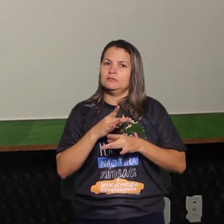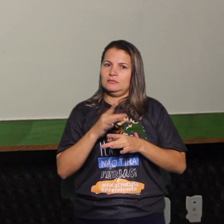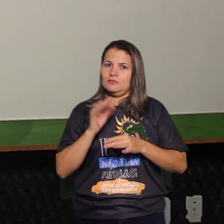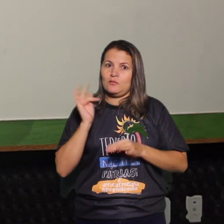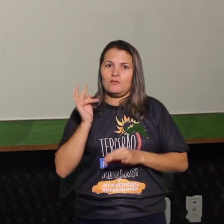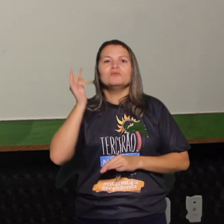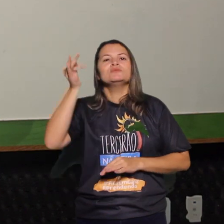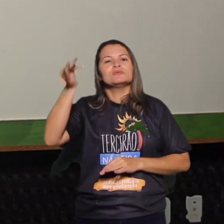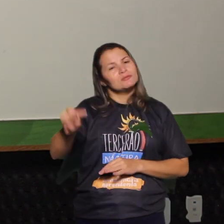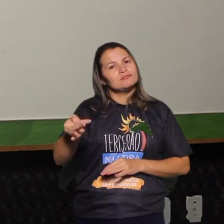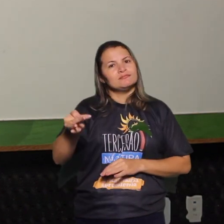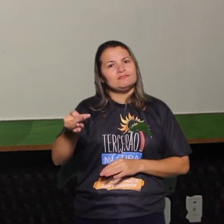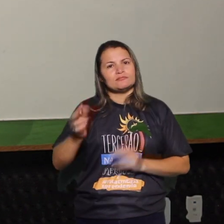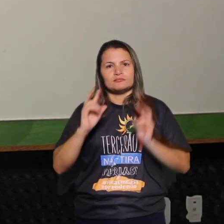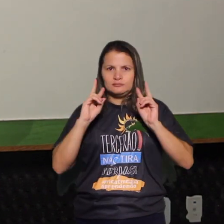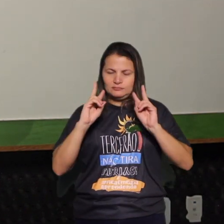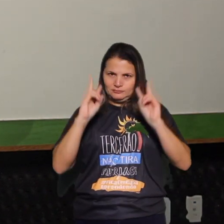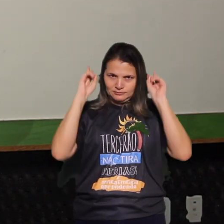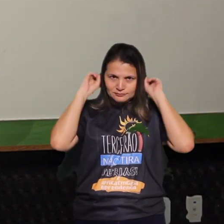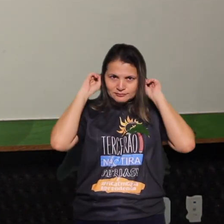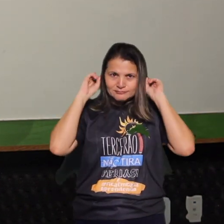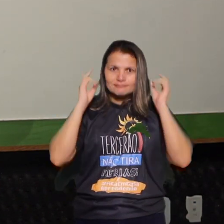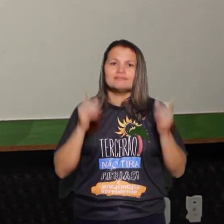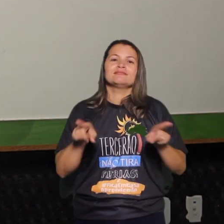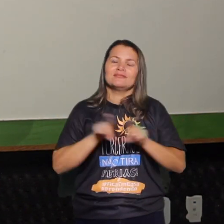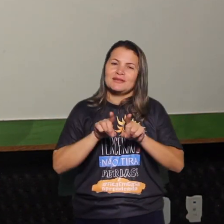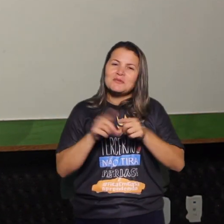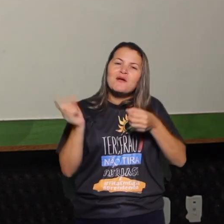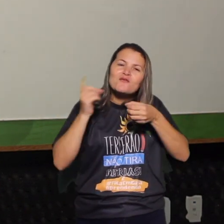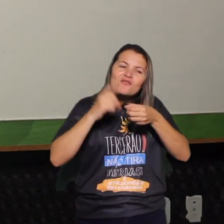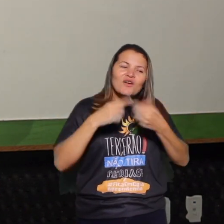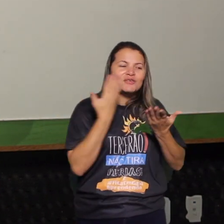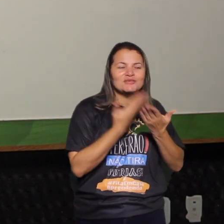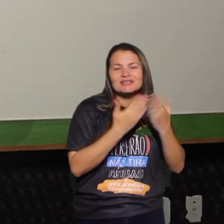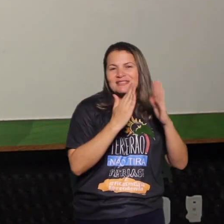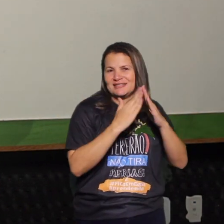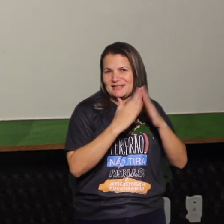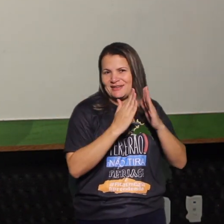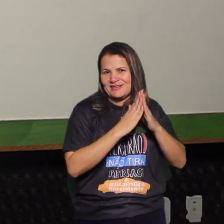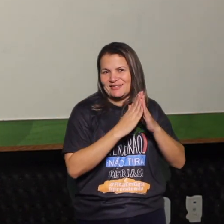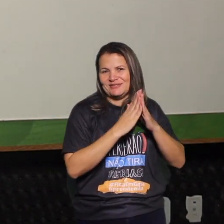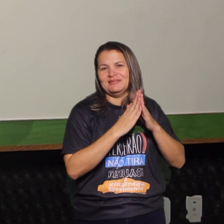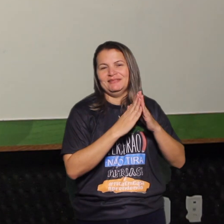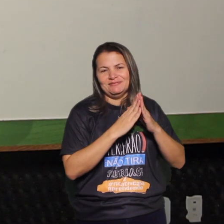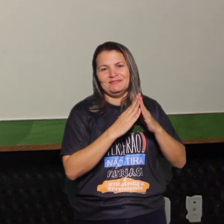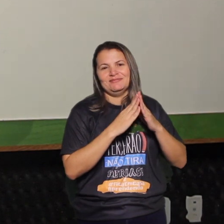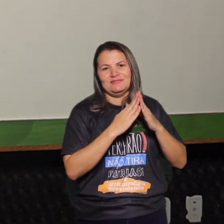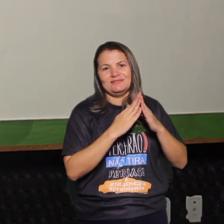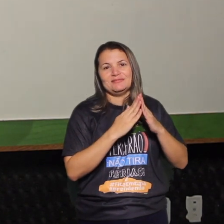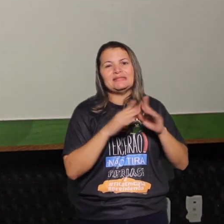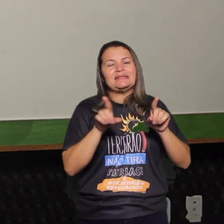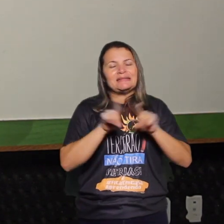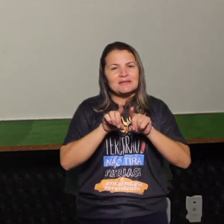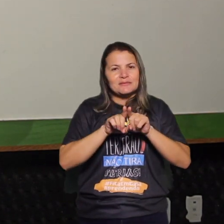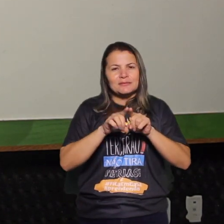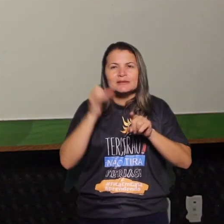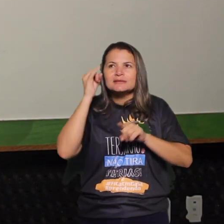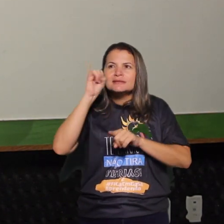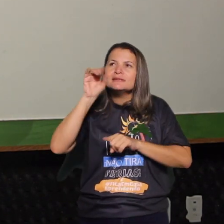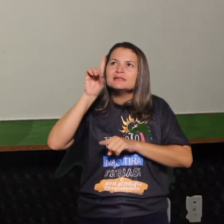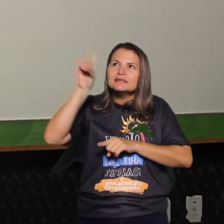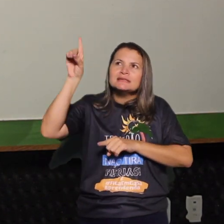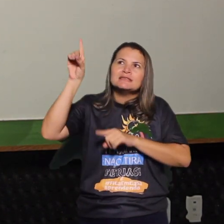vir, para o vestibular, para a volta às aulas presenciais e, se Deus quiser, com